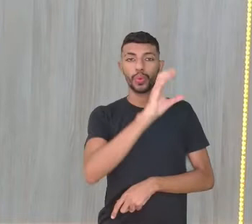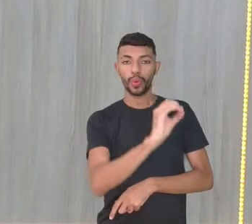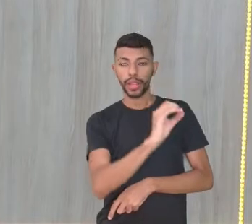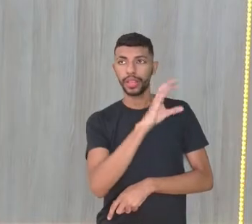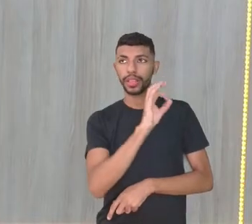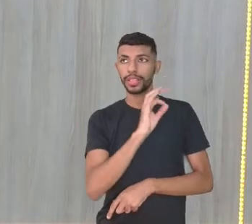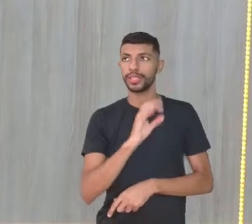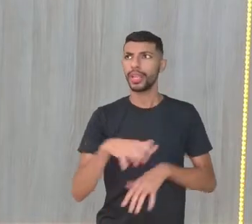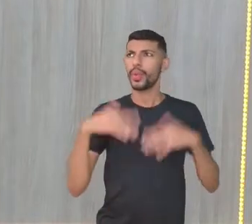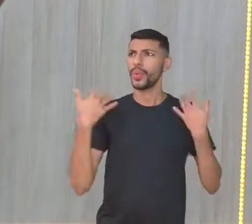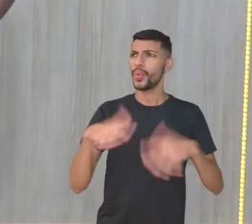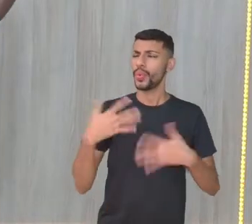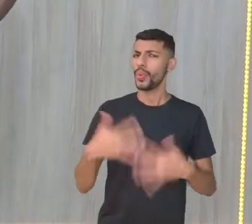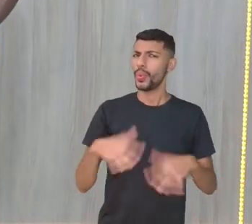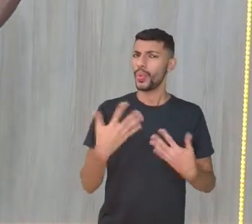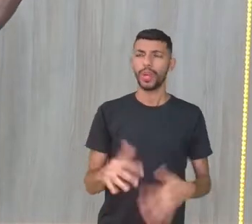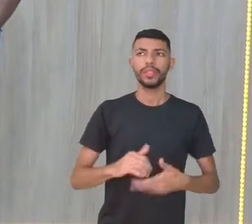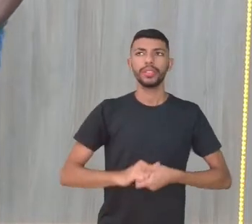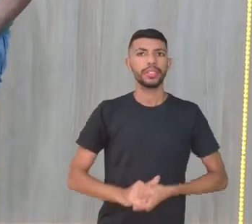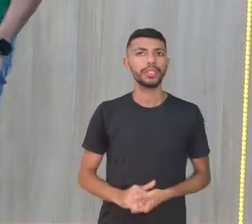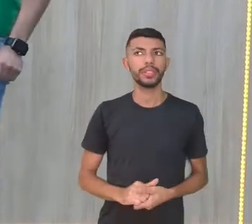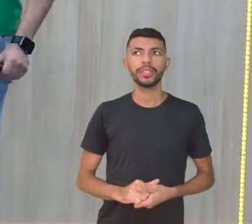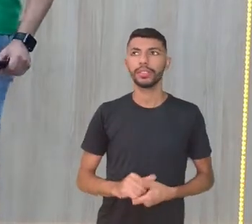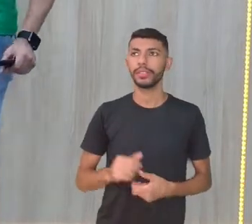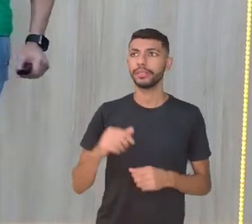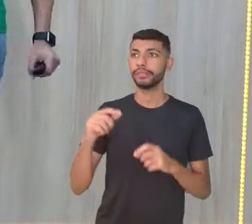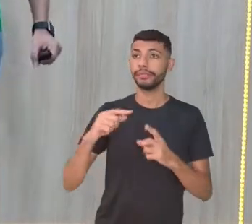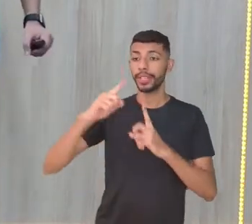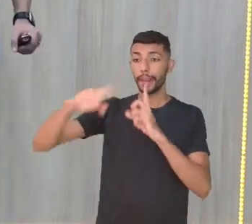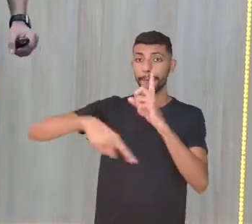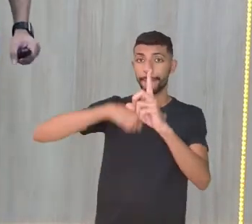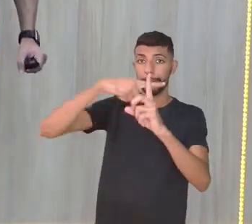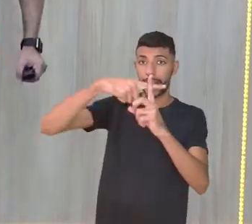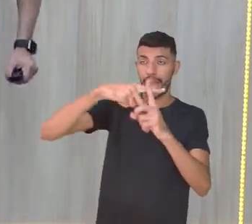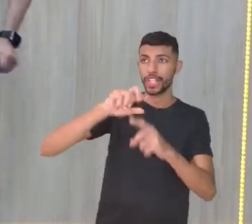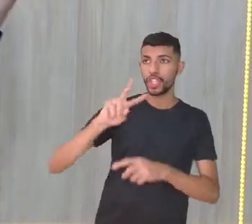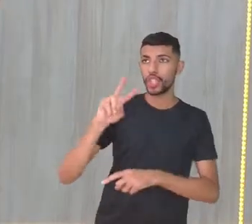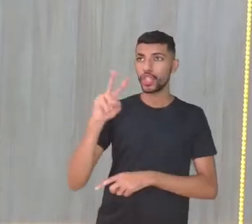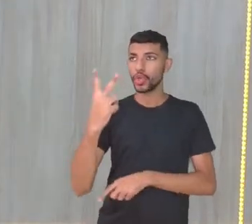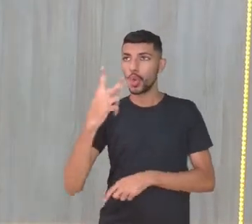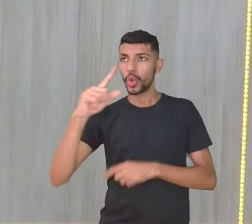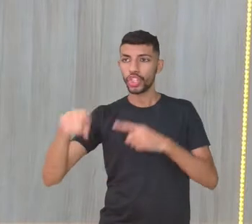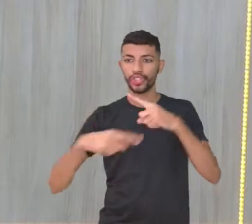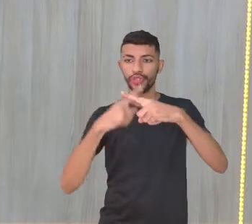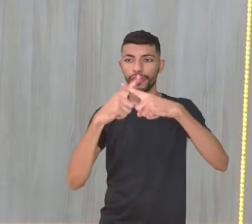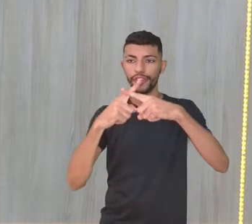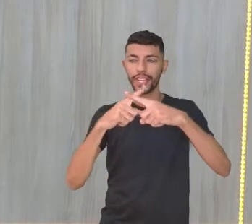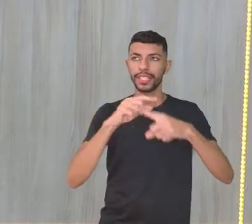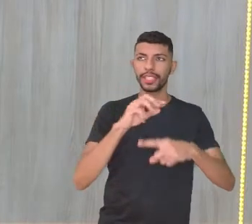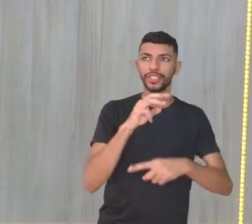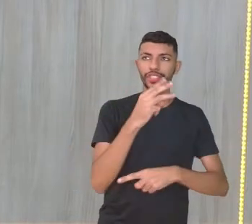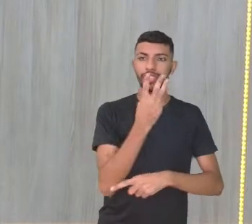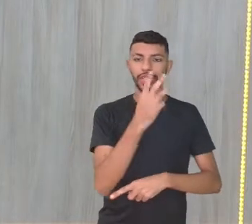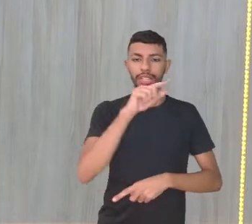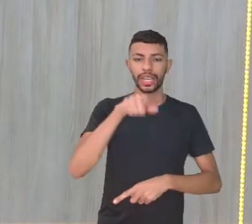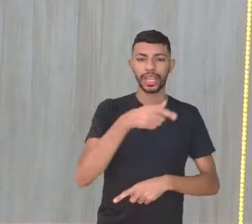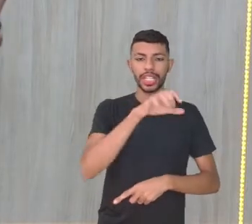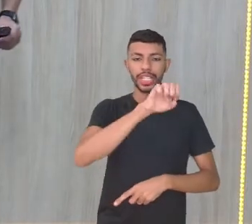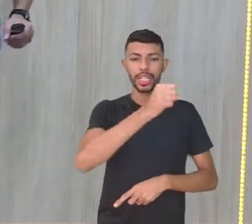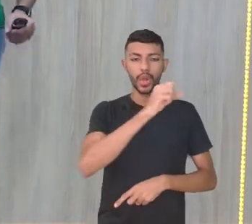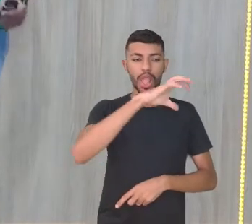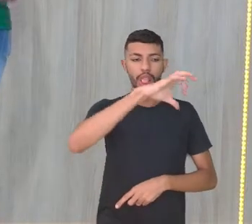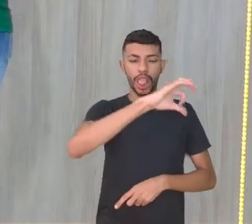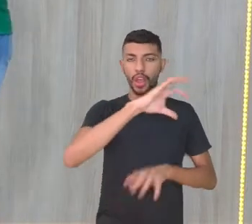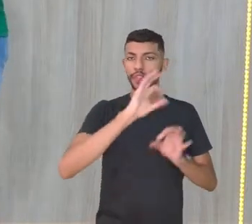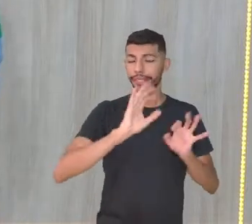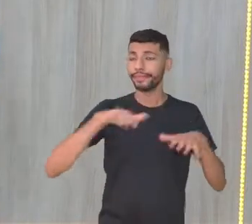Tá caro o chiclete. E 2 refrigerantes, certo? Cada um por R$ 3,89,